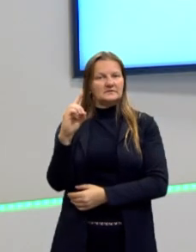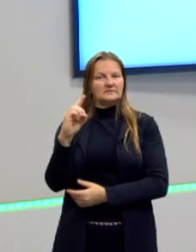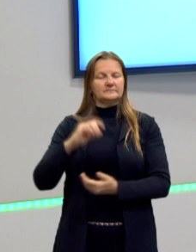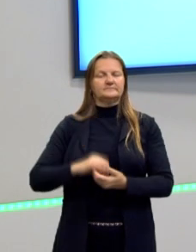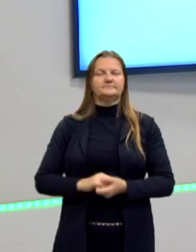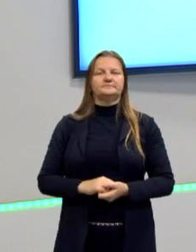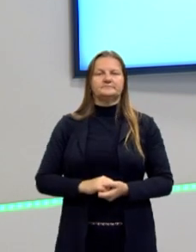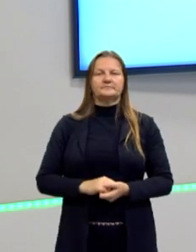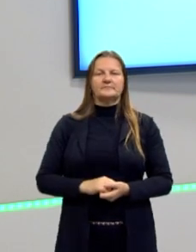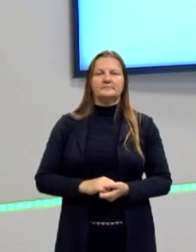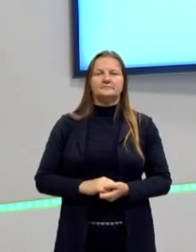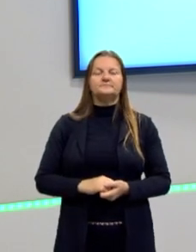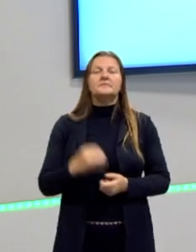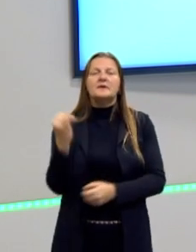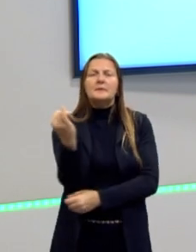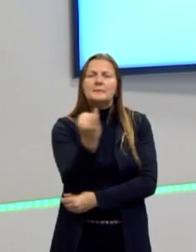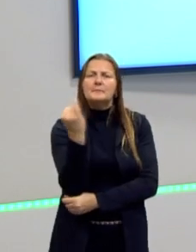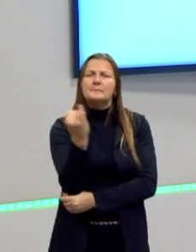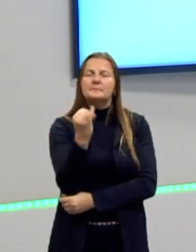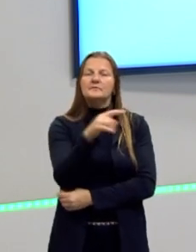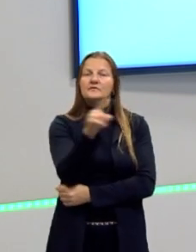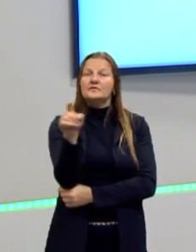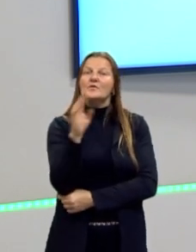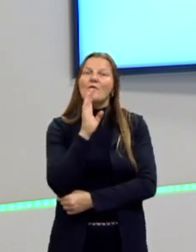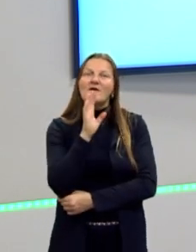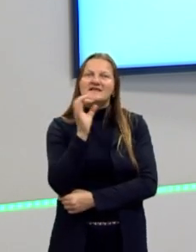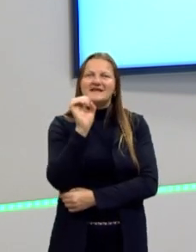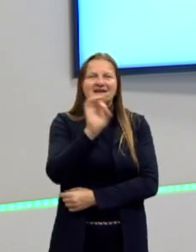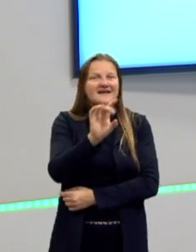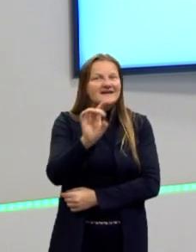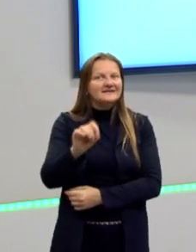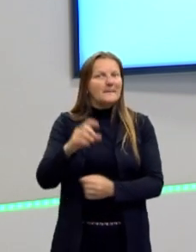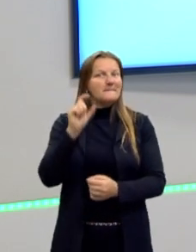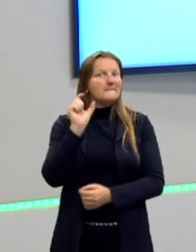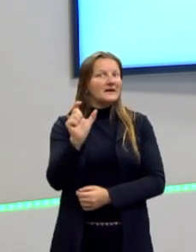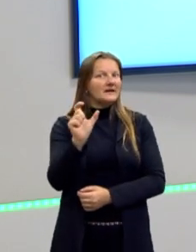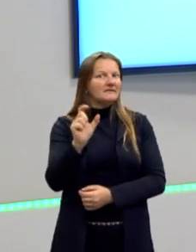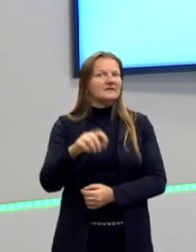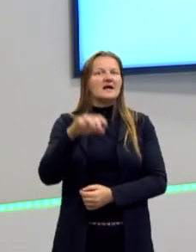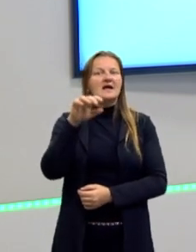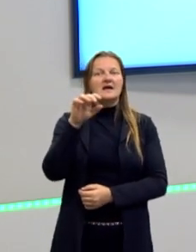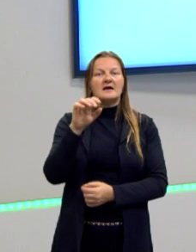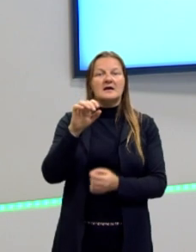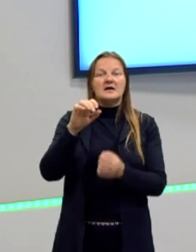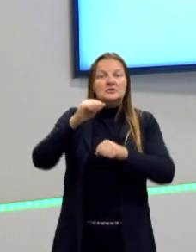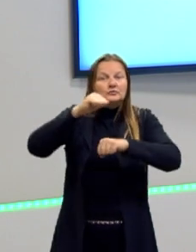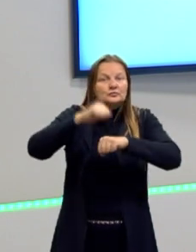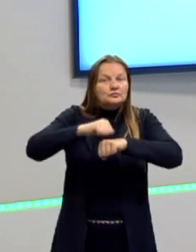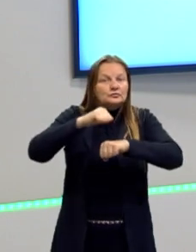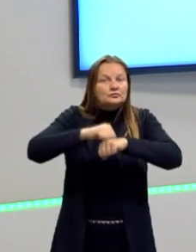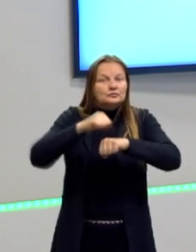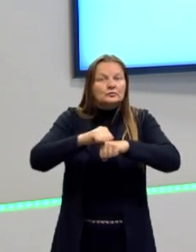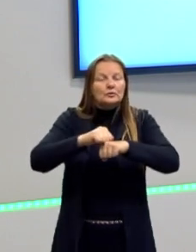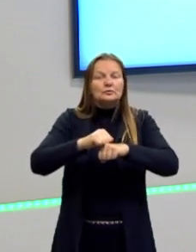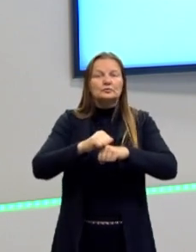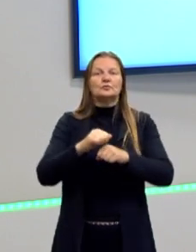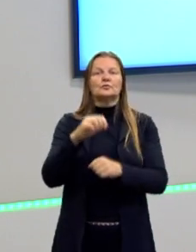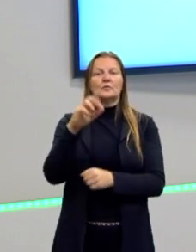então é importante que vocês conheçam esse termo sempre que ouvirem falarem sólido de